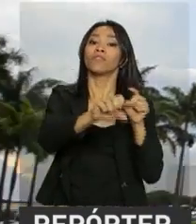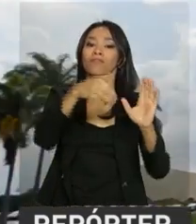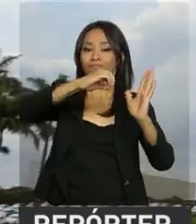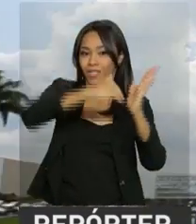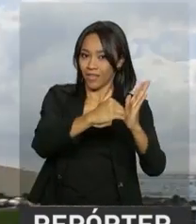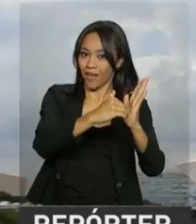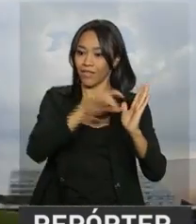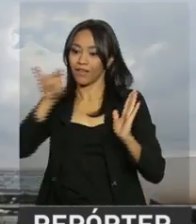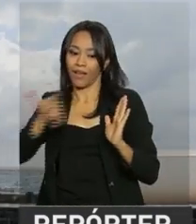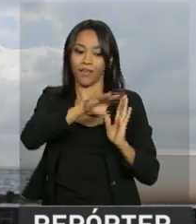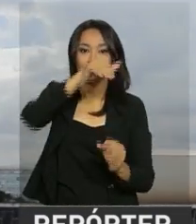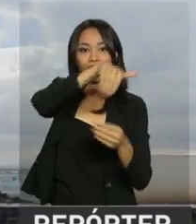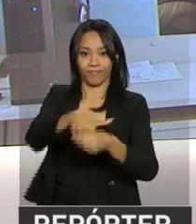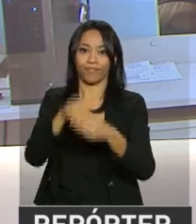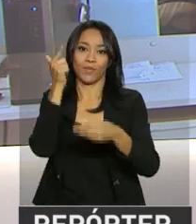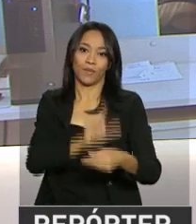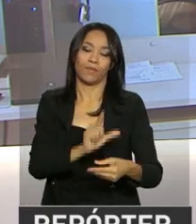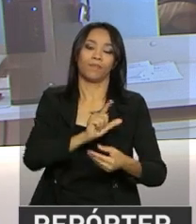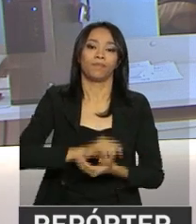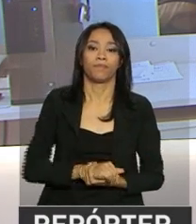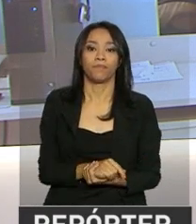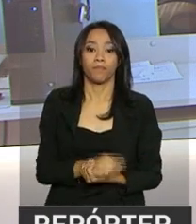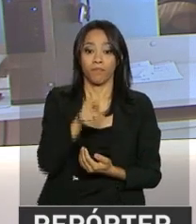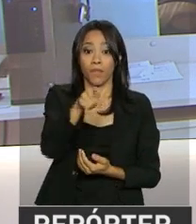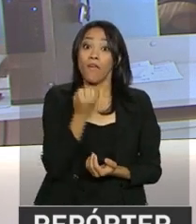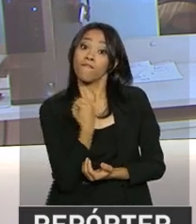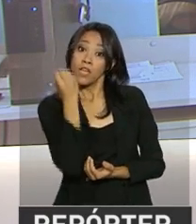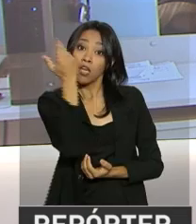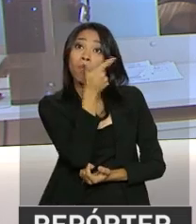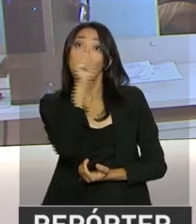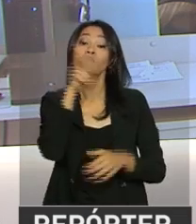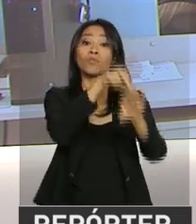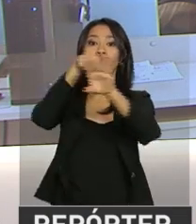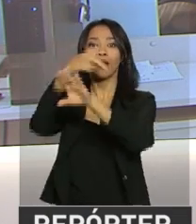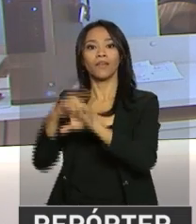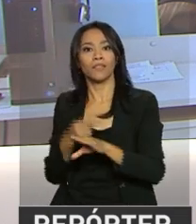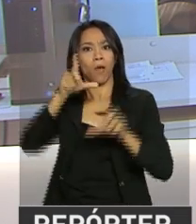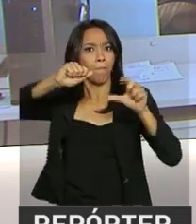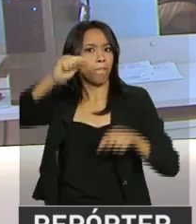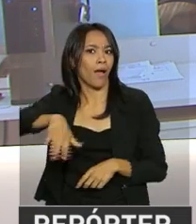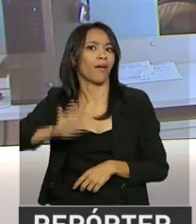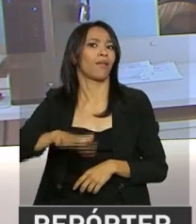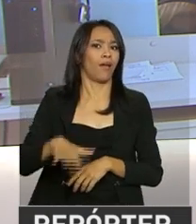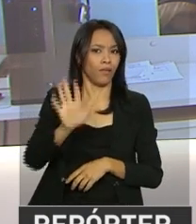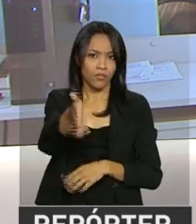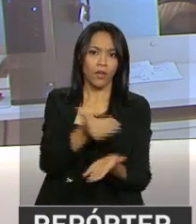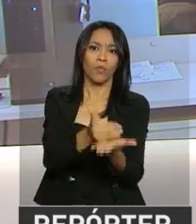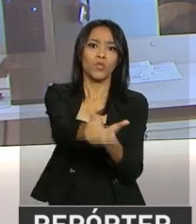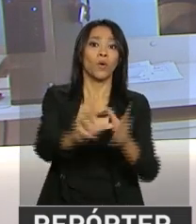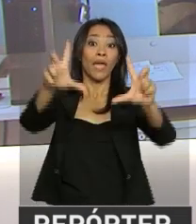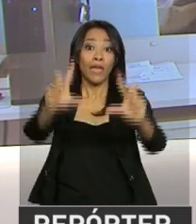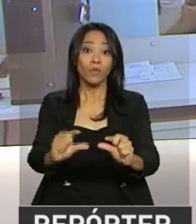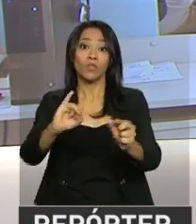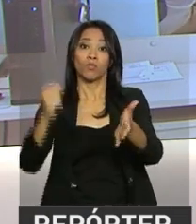em cada uma das votações viajar para outros países vai ficar mais barato começou a valer a redução